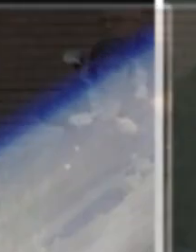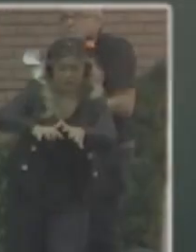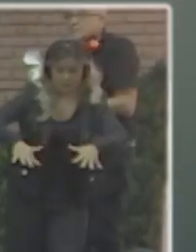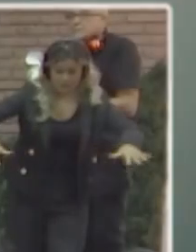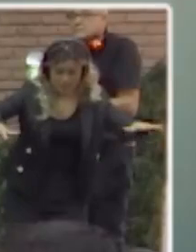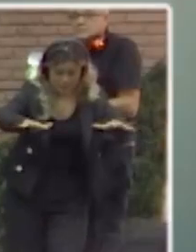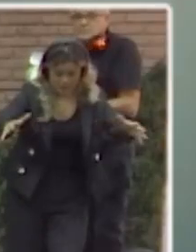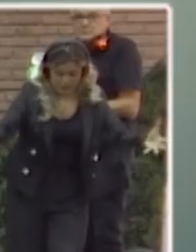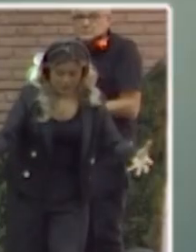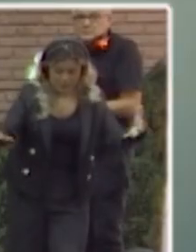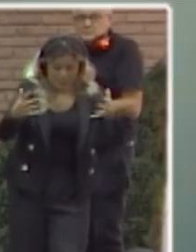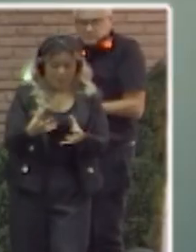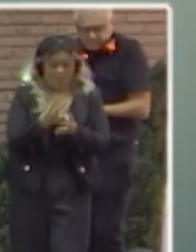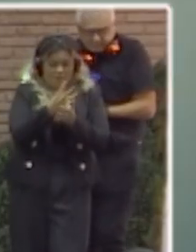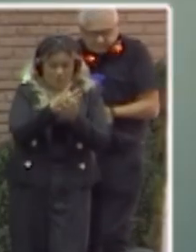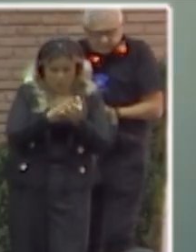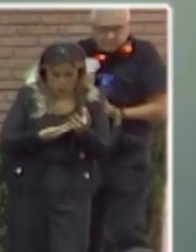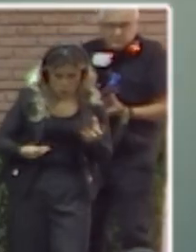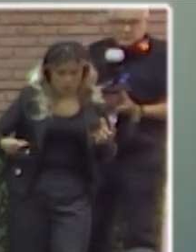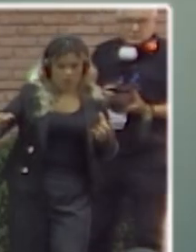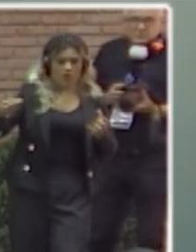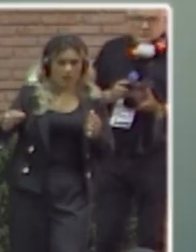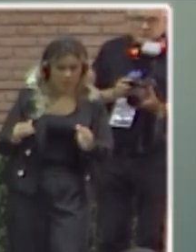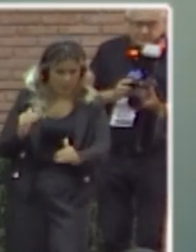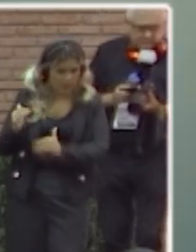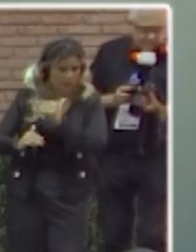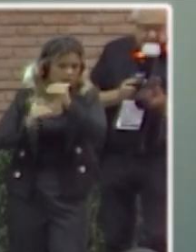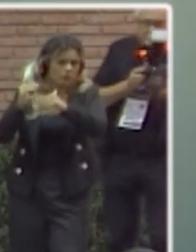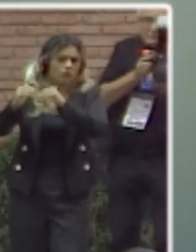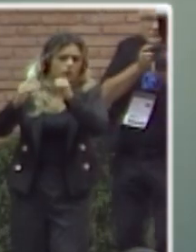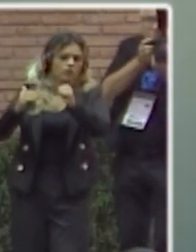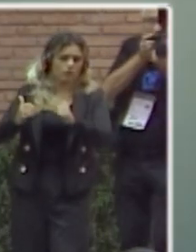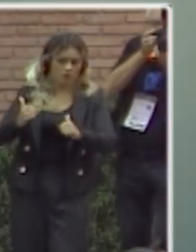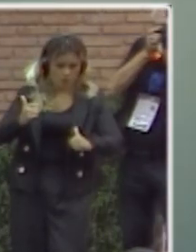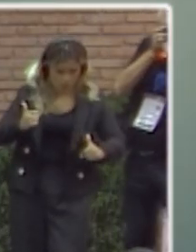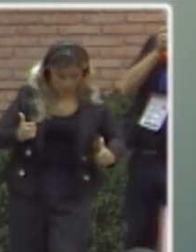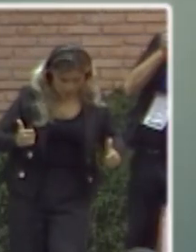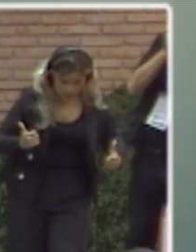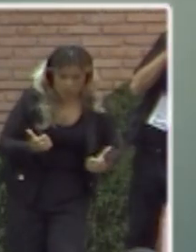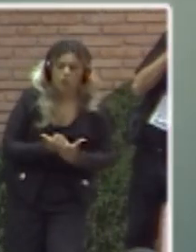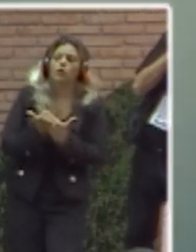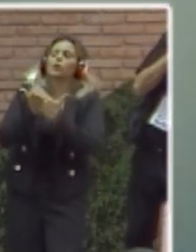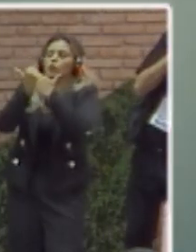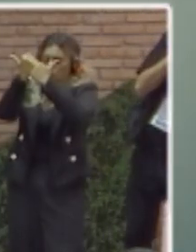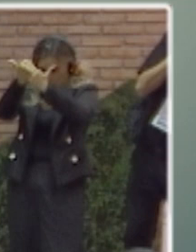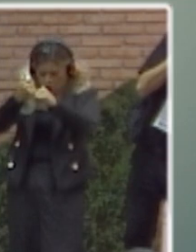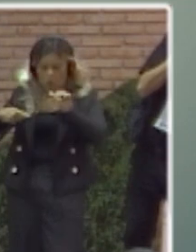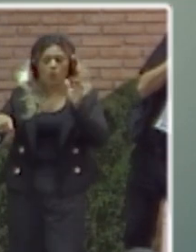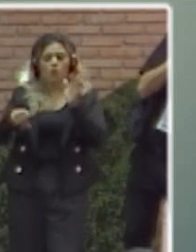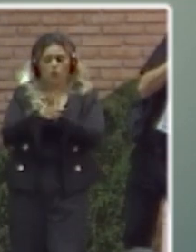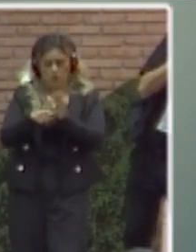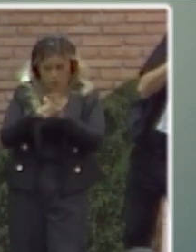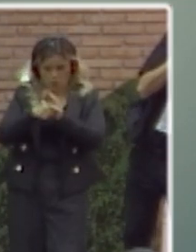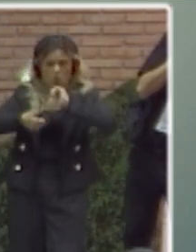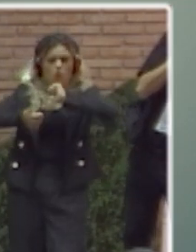sejam desenvolvidas com suporte de pessoas e de outras empresas que têm as qualidades técnicas